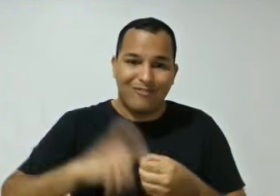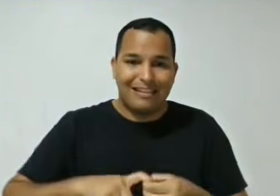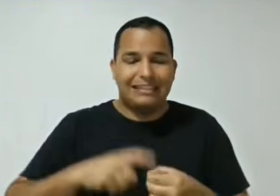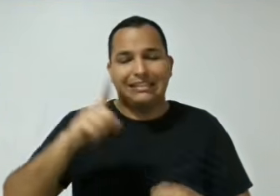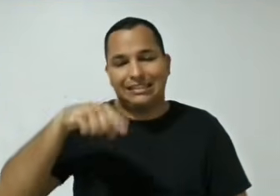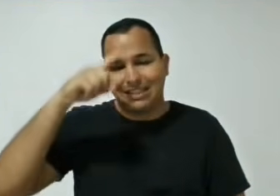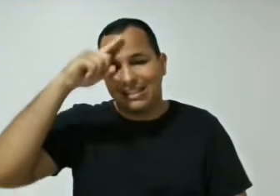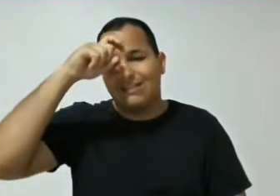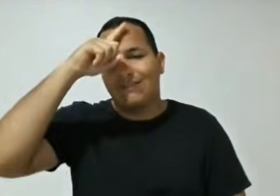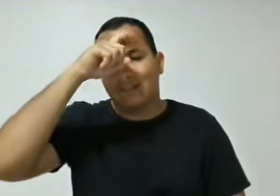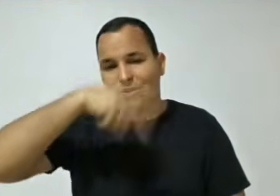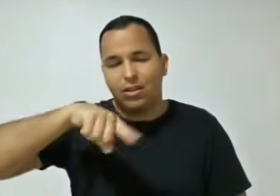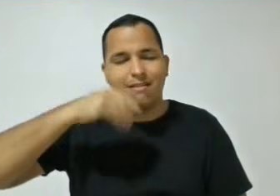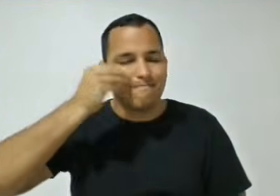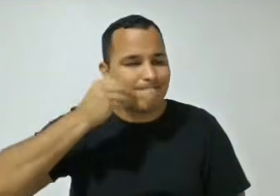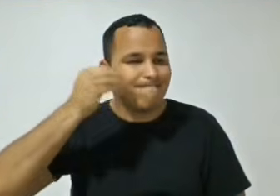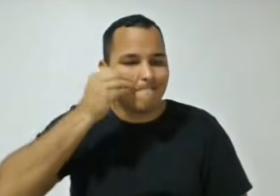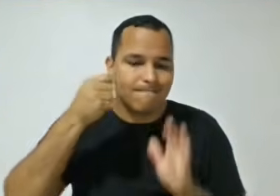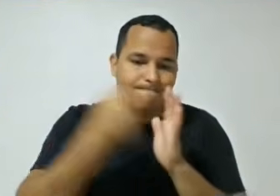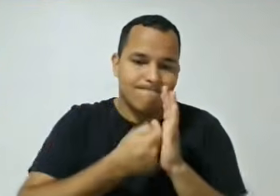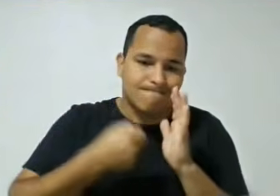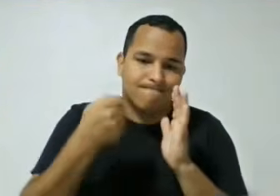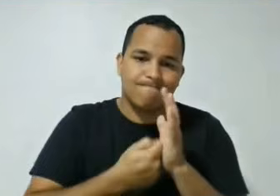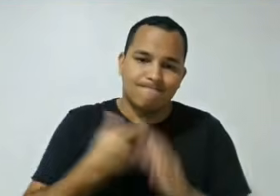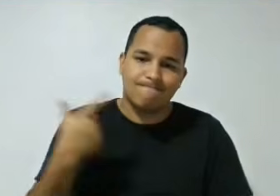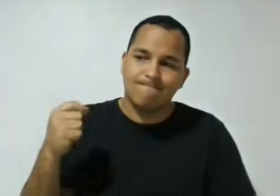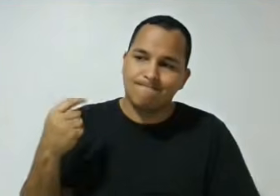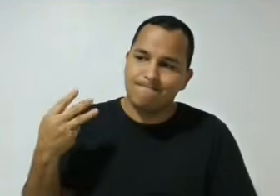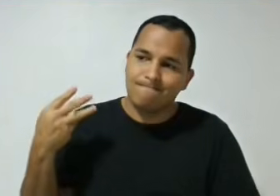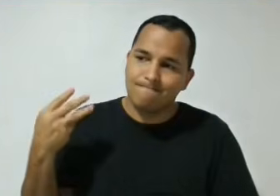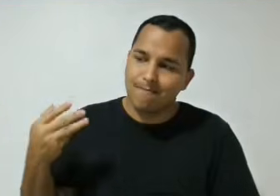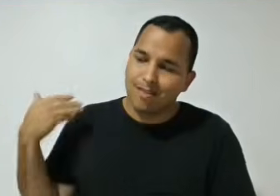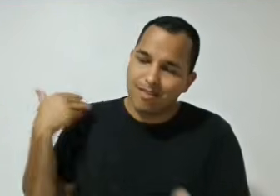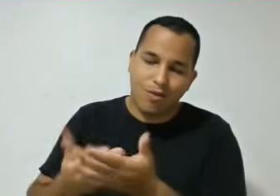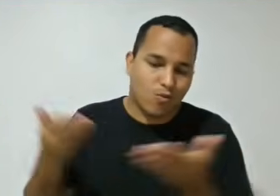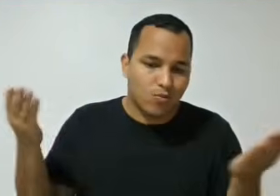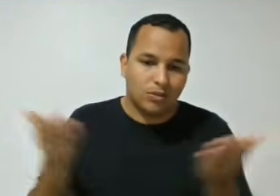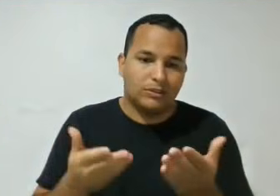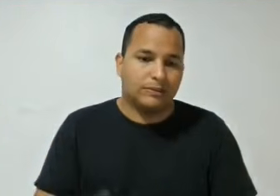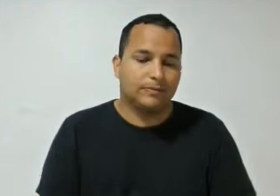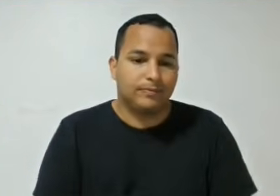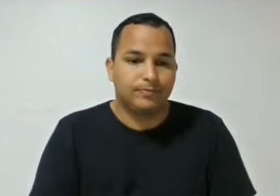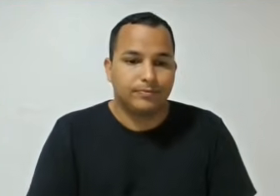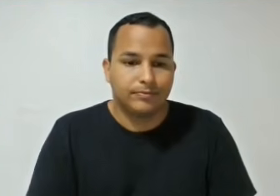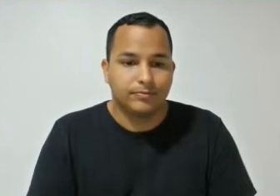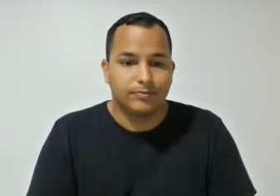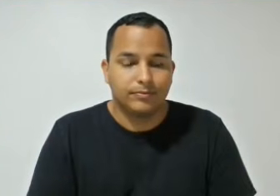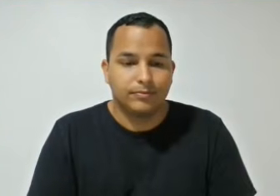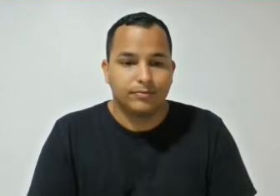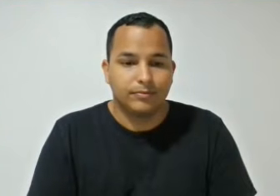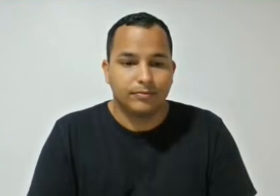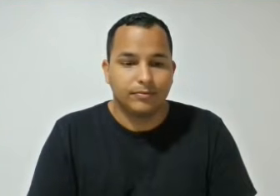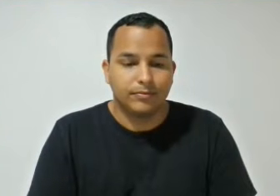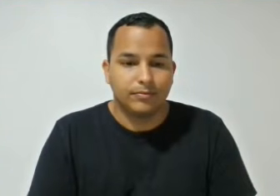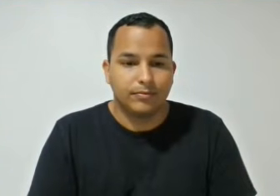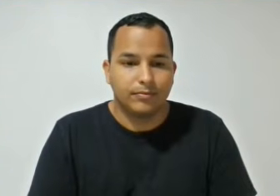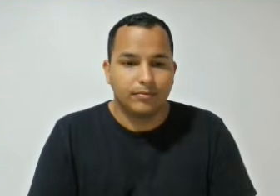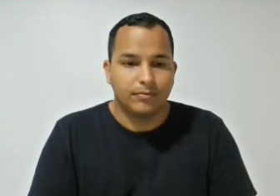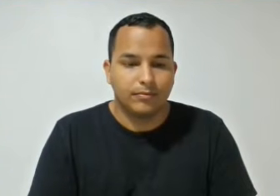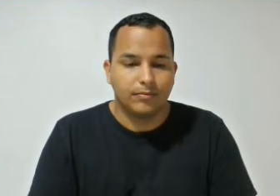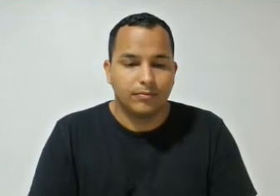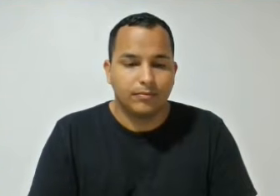que a gente vem tentando desde 2022. Érica, eu faço uma proposta aqui, se achar conveniente, leva